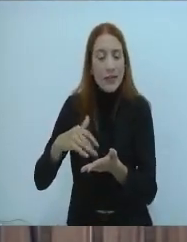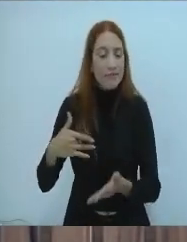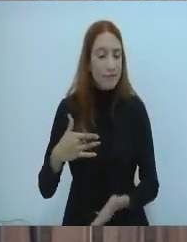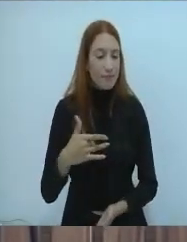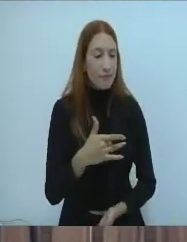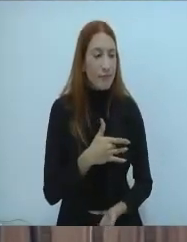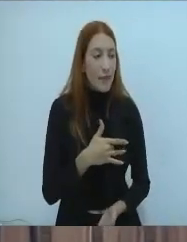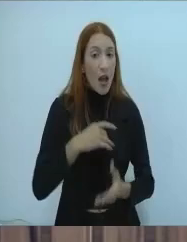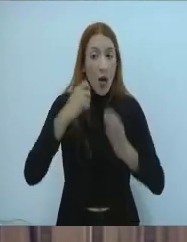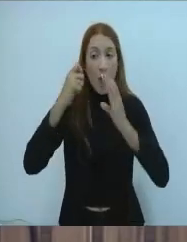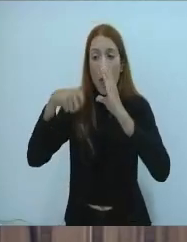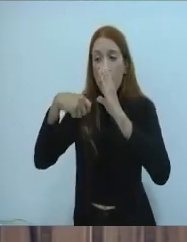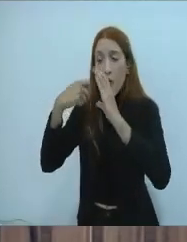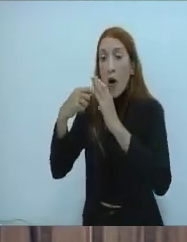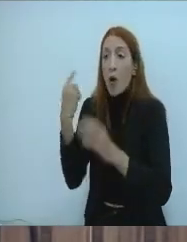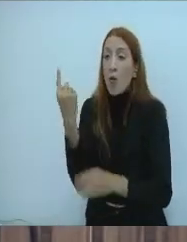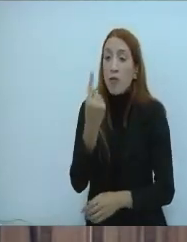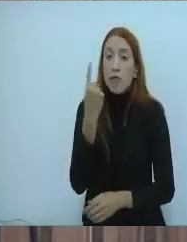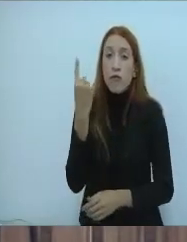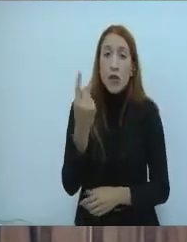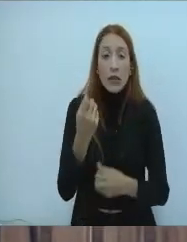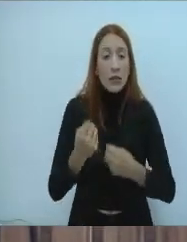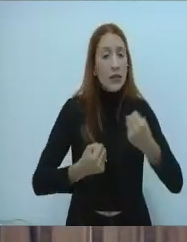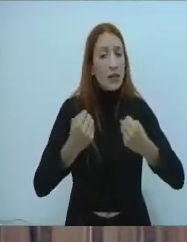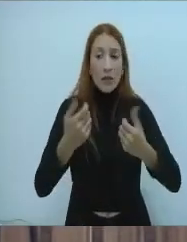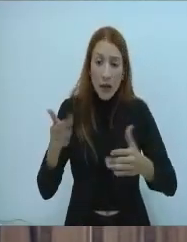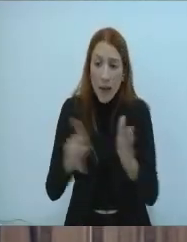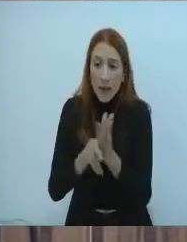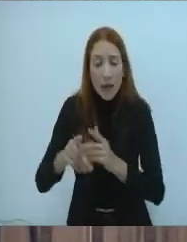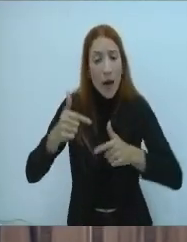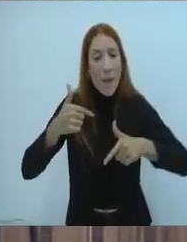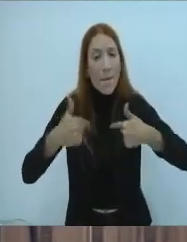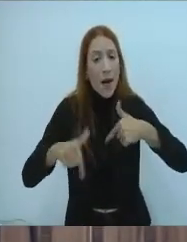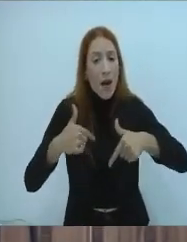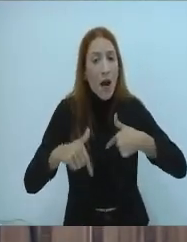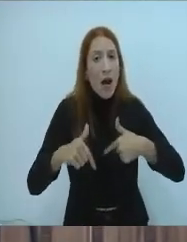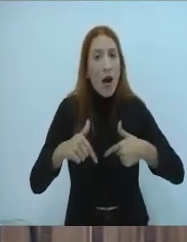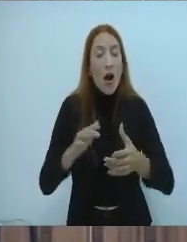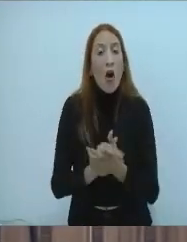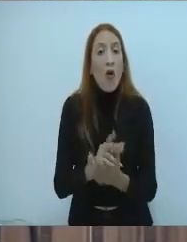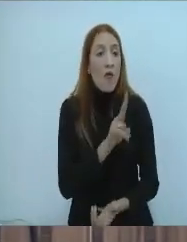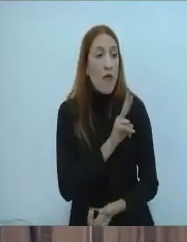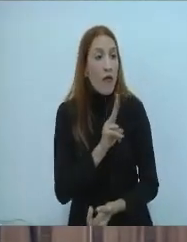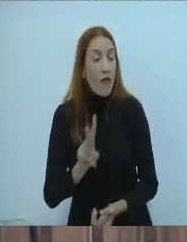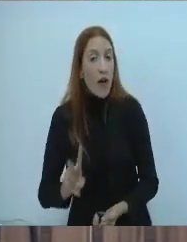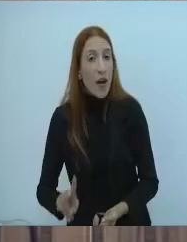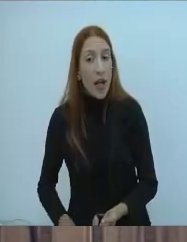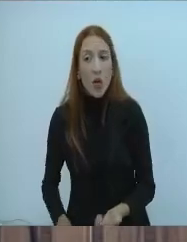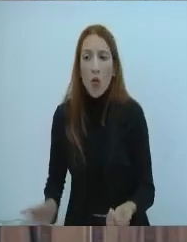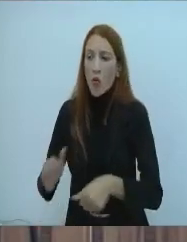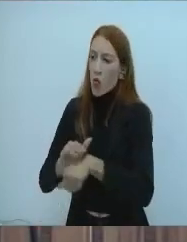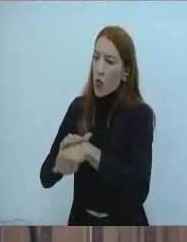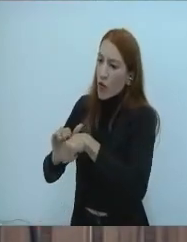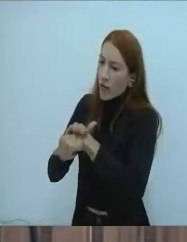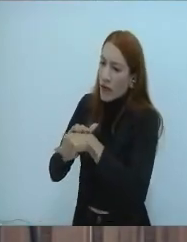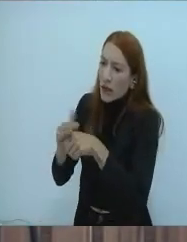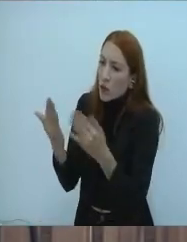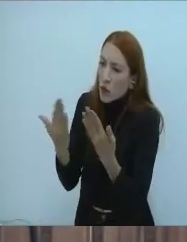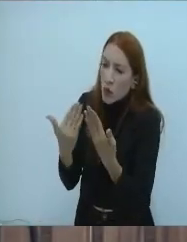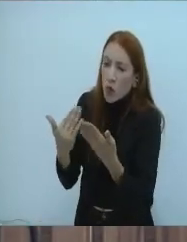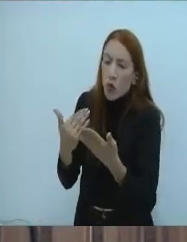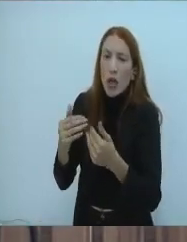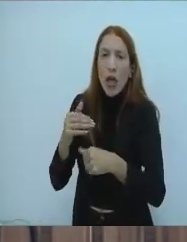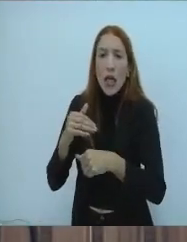filmar o chefe da ambulância que estava no seu local de trabalho filmar o vereador Ailton que estava ali conversando com o secretário de saúde